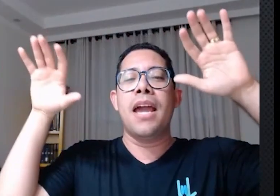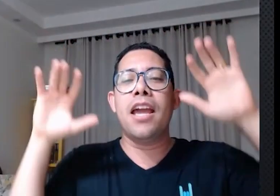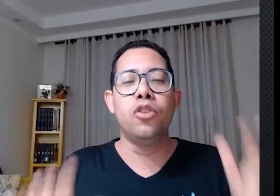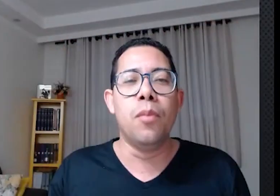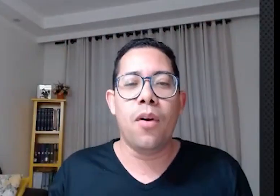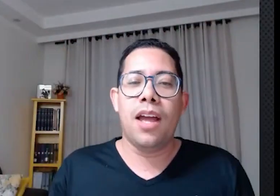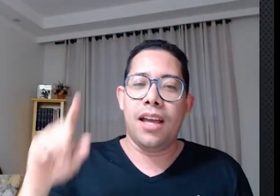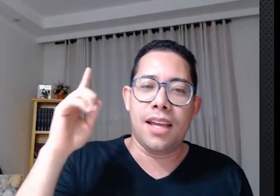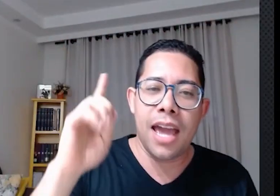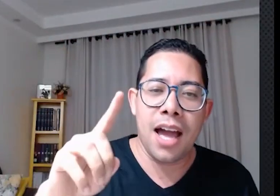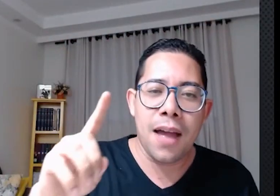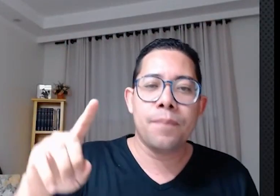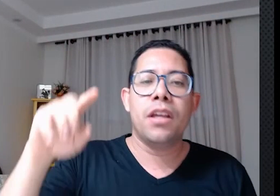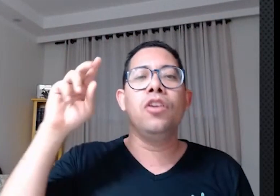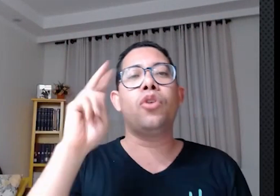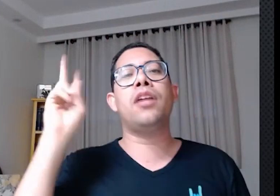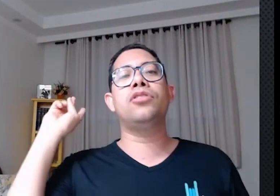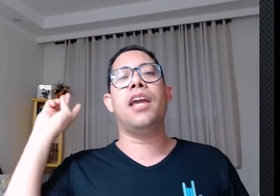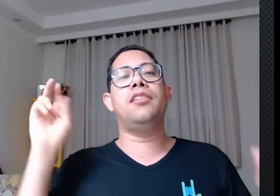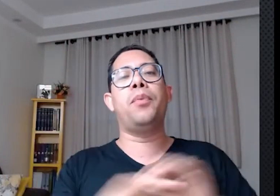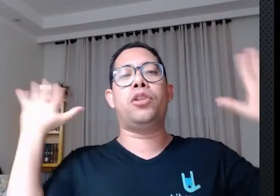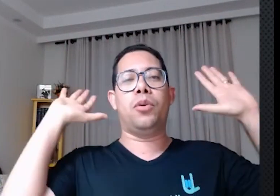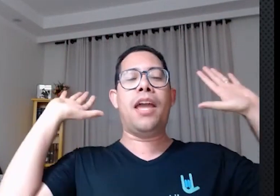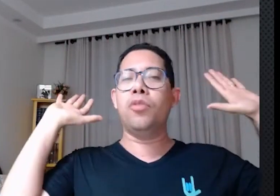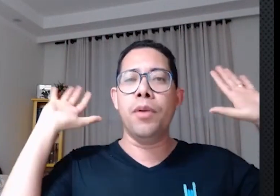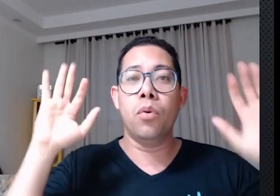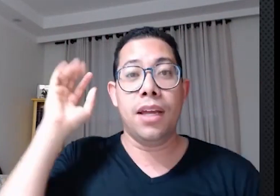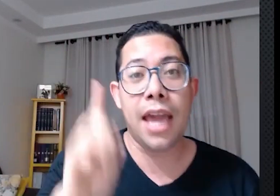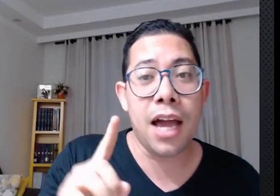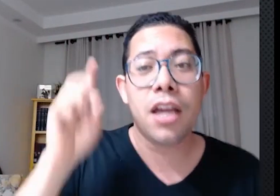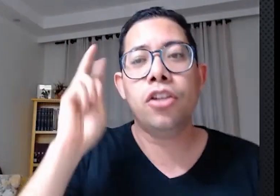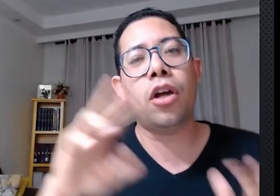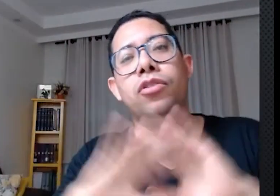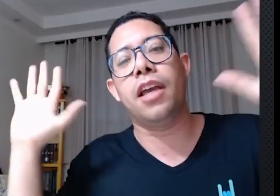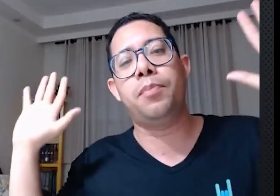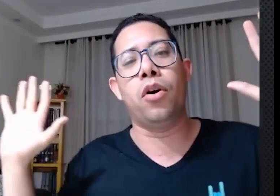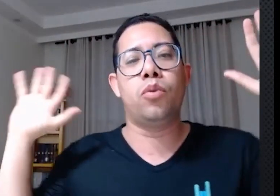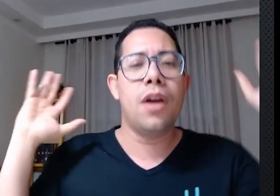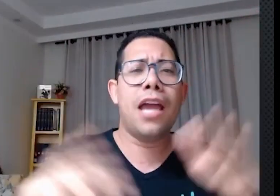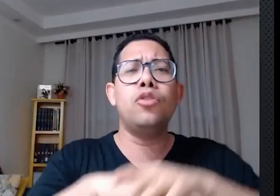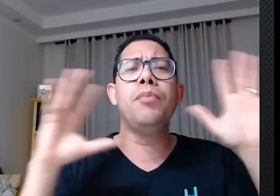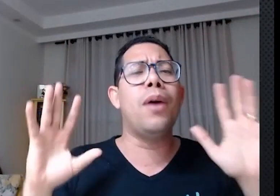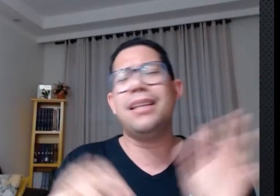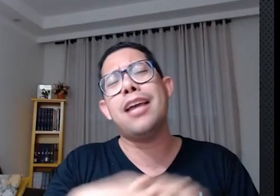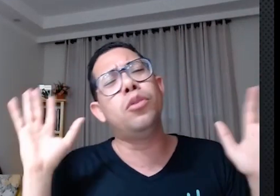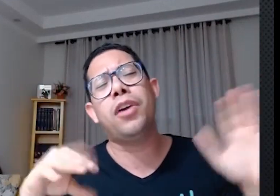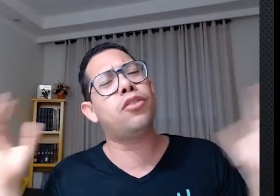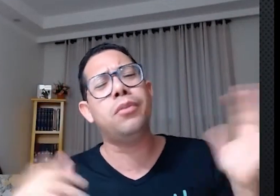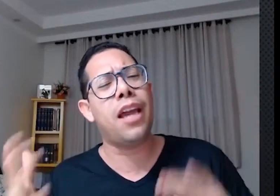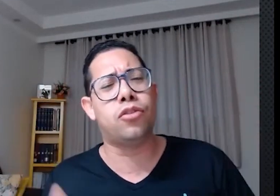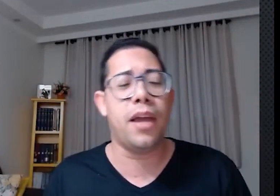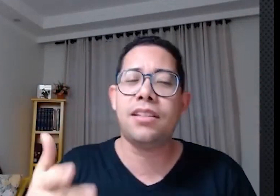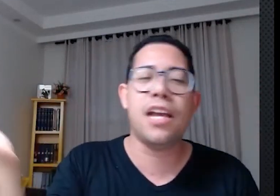resumo. Resumo, guerra e história dos reis. Pronto, resumiu. Guerra, história dos reis. Pronto, resumiu aí. Resumo